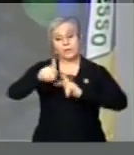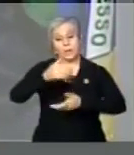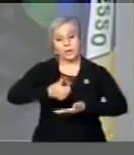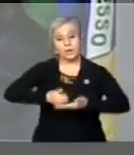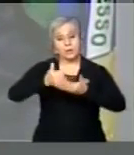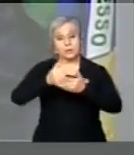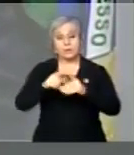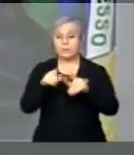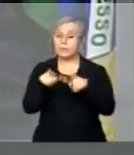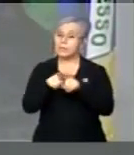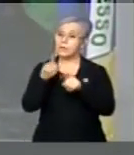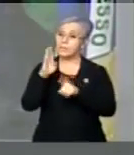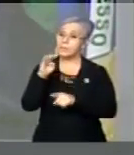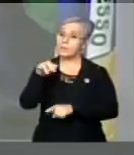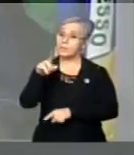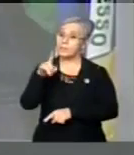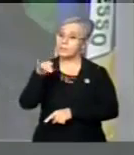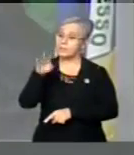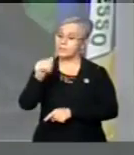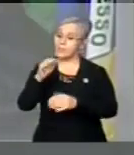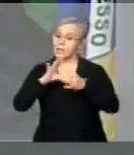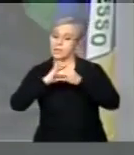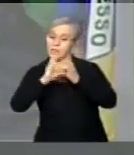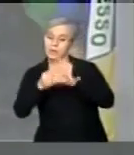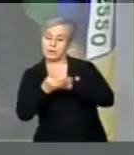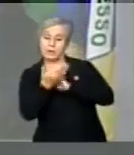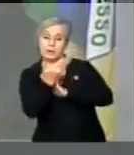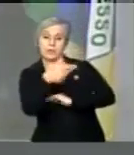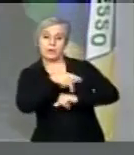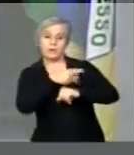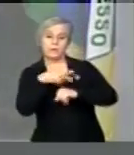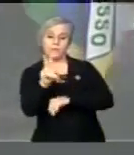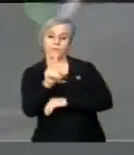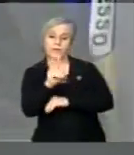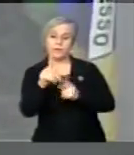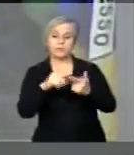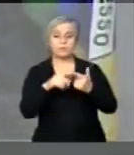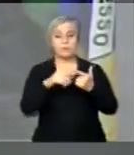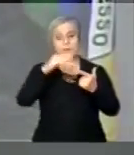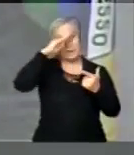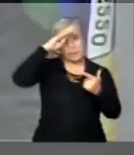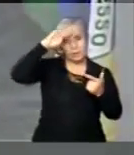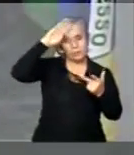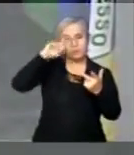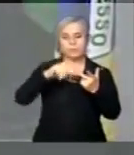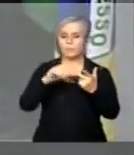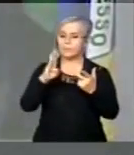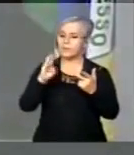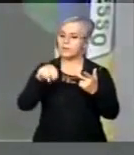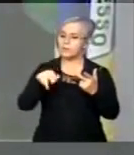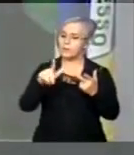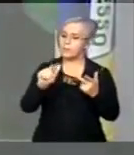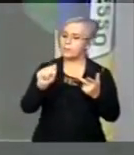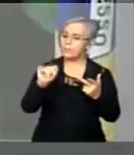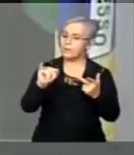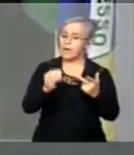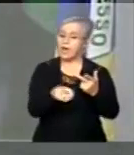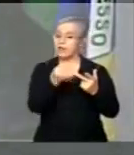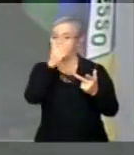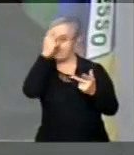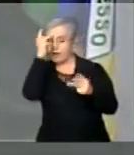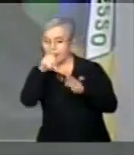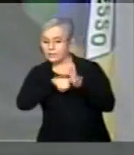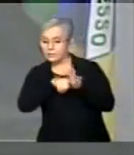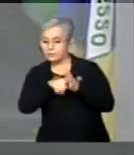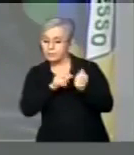pelo BNDES à disposição de Venezuela, de Cuba, de Brunei e de muitos outros que estão aí sendo investigados